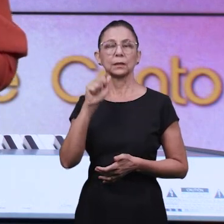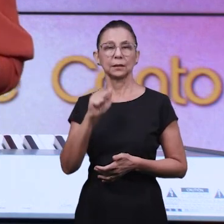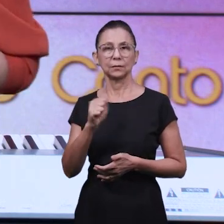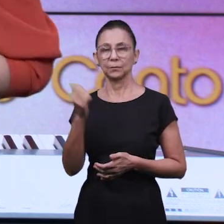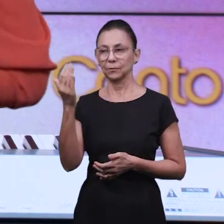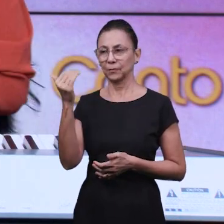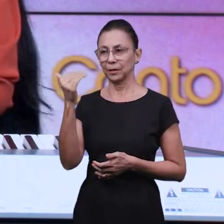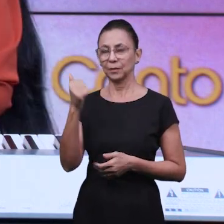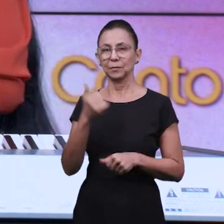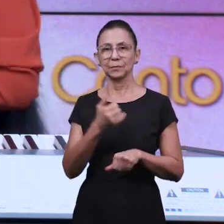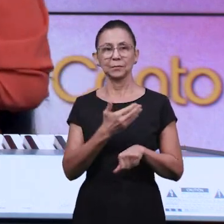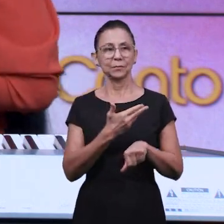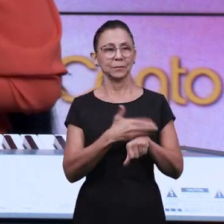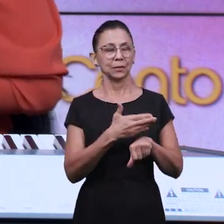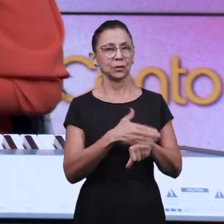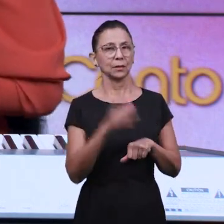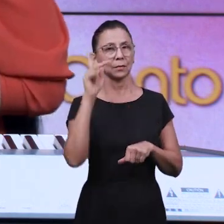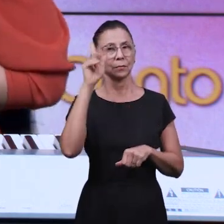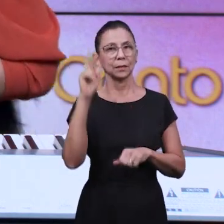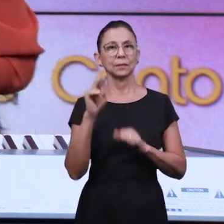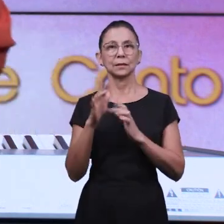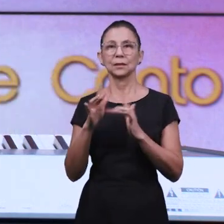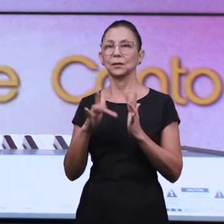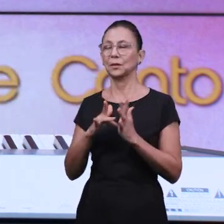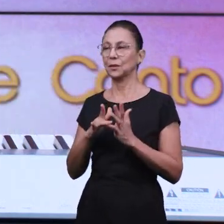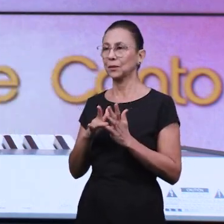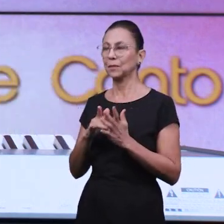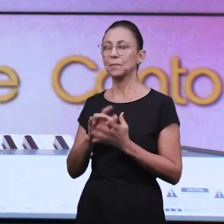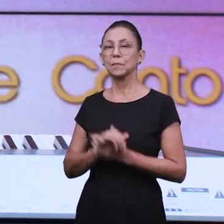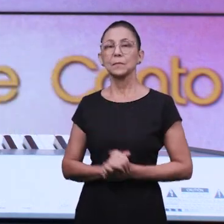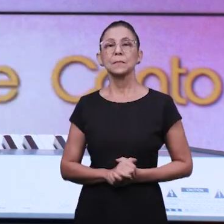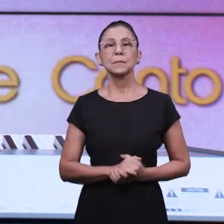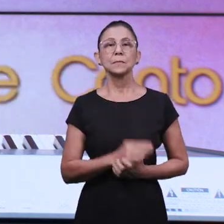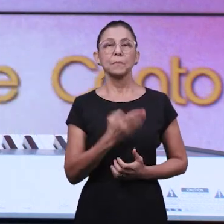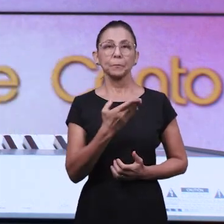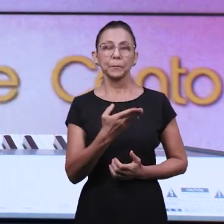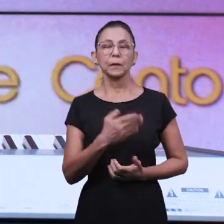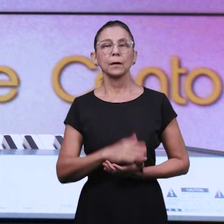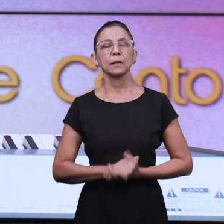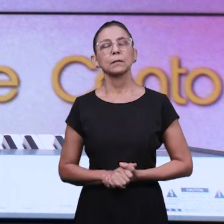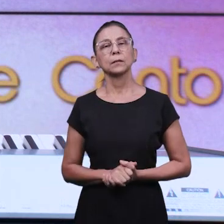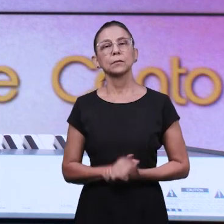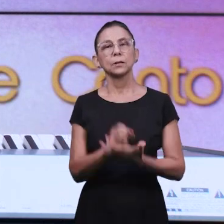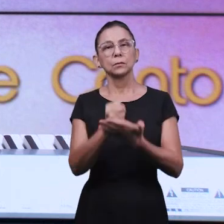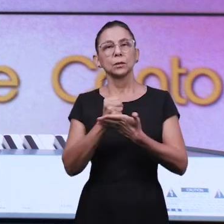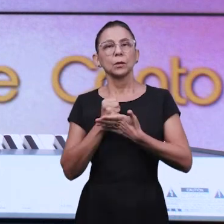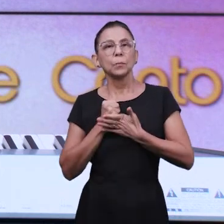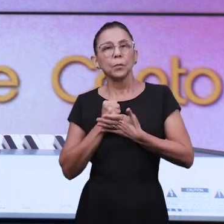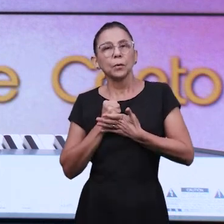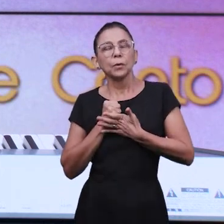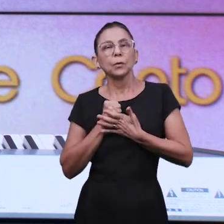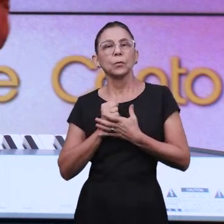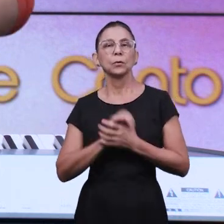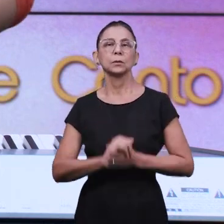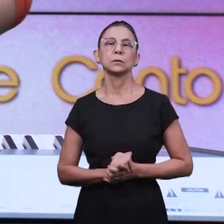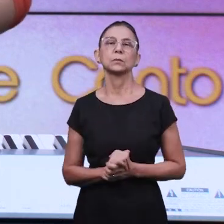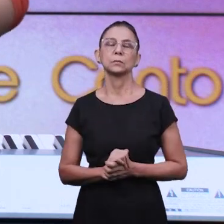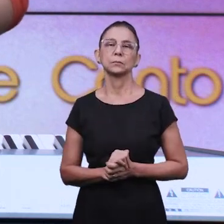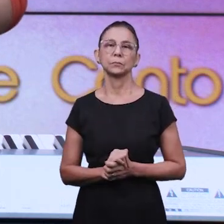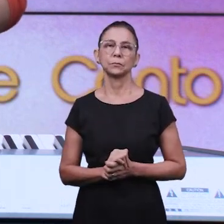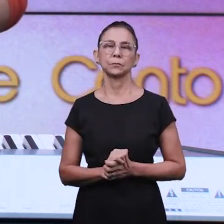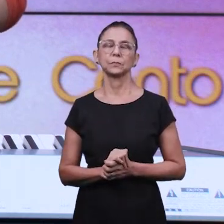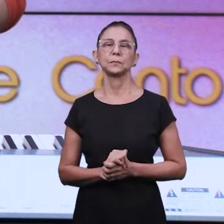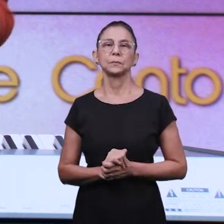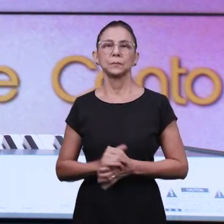desses exercícios. Paz do Senhor, Jordânia. Paz do Senhor. A Jordânia vai participar conosco desenvolvendo a